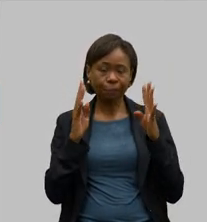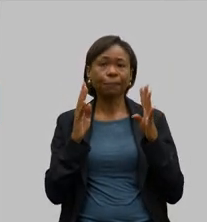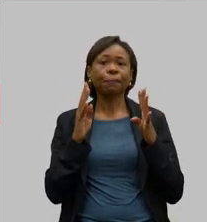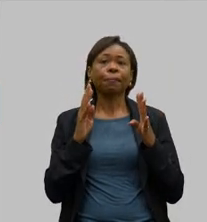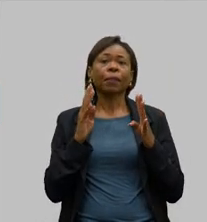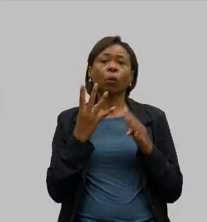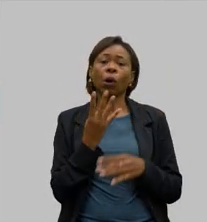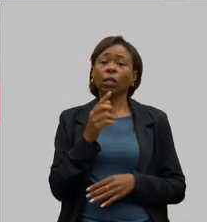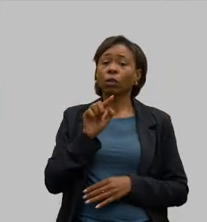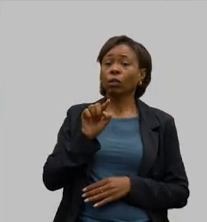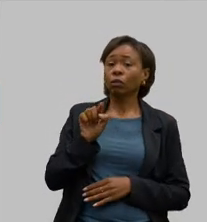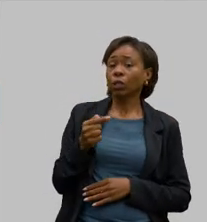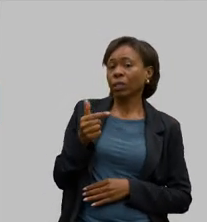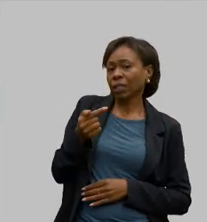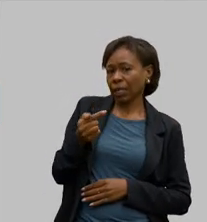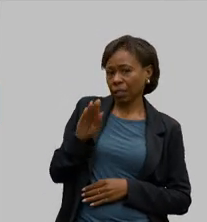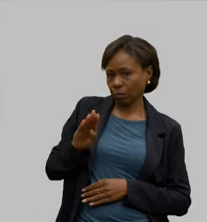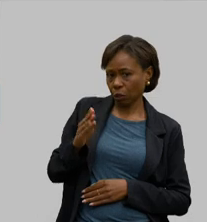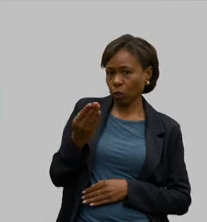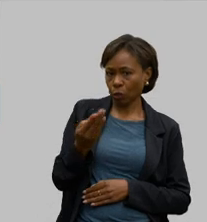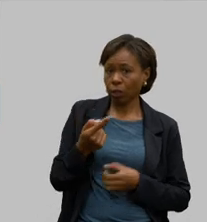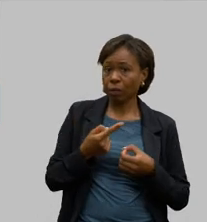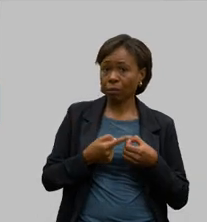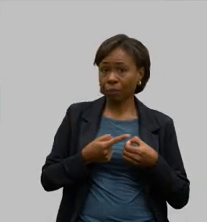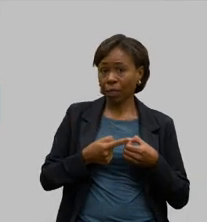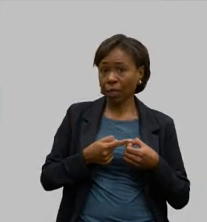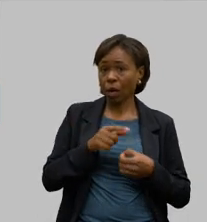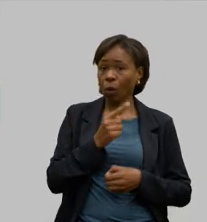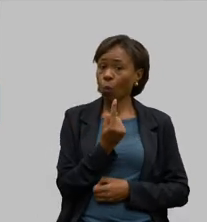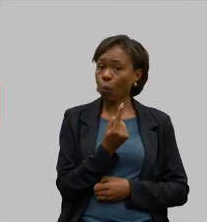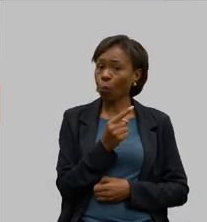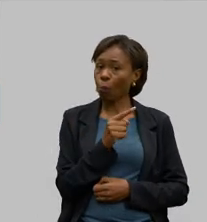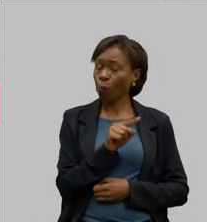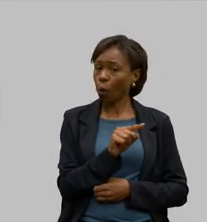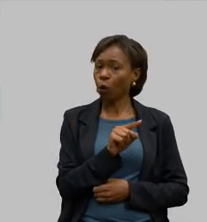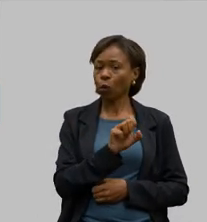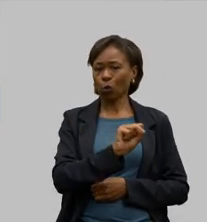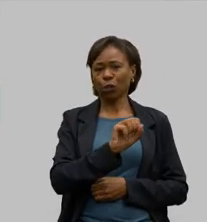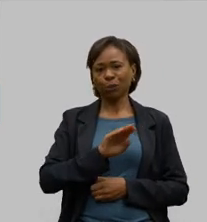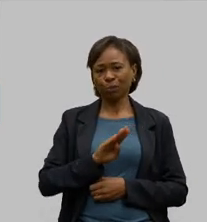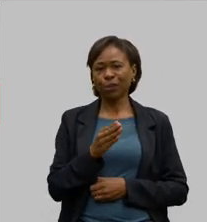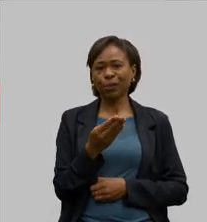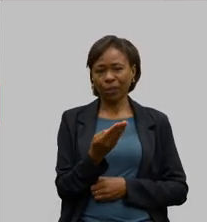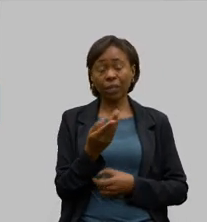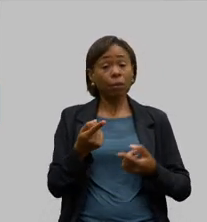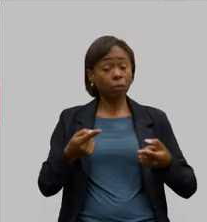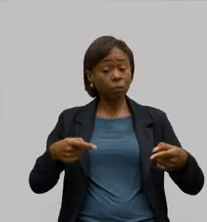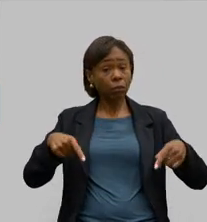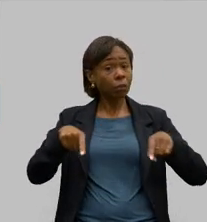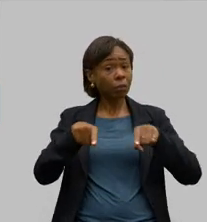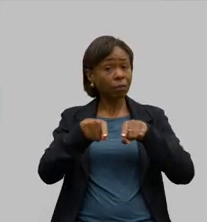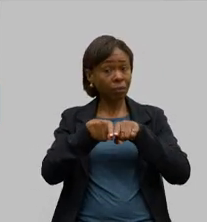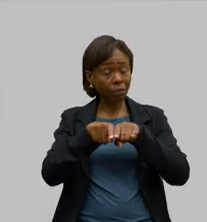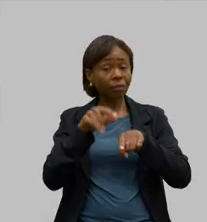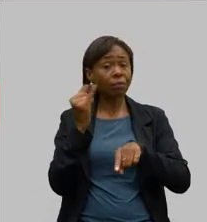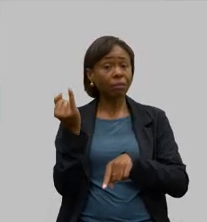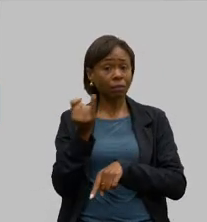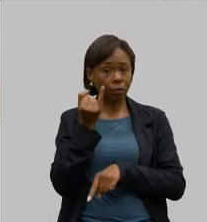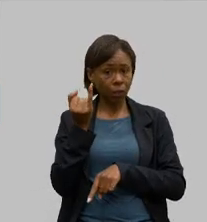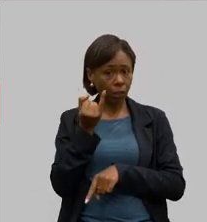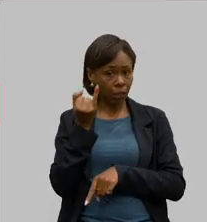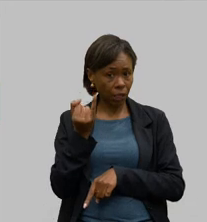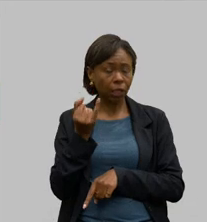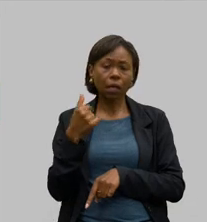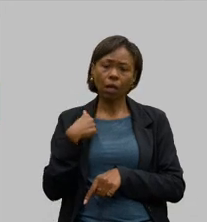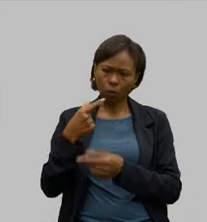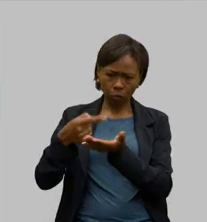teve 1.8 bilhões também numa parceria eh inédita e também pedida pelo setor eu aproveito aqui para convidar